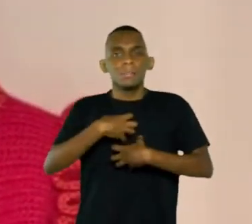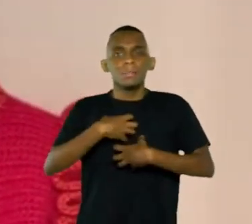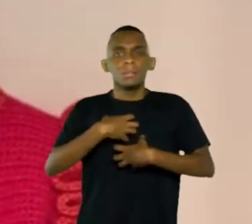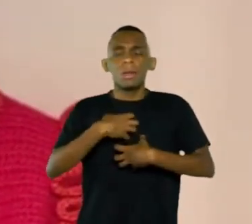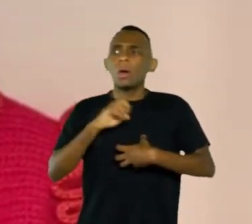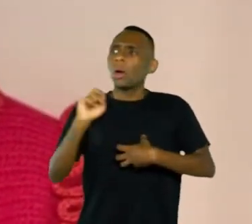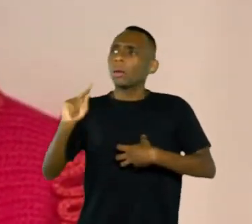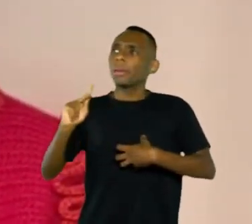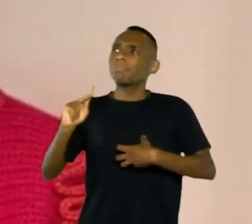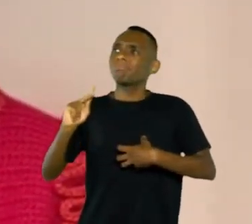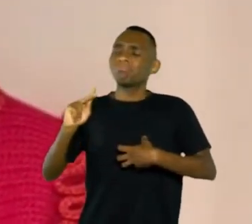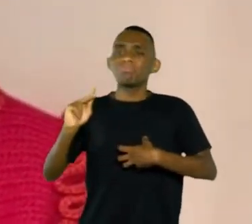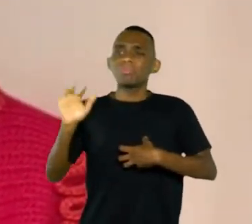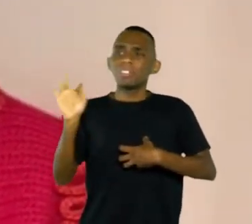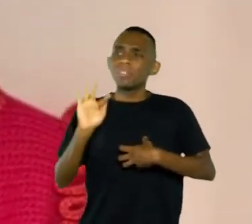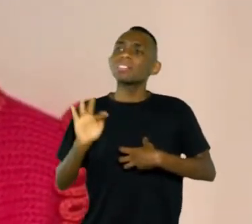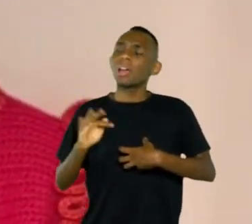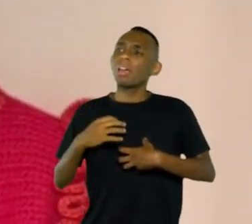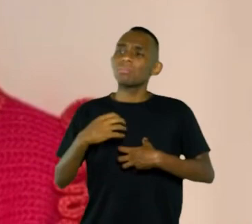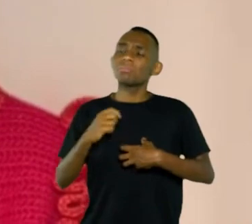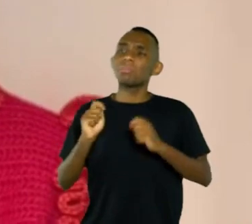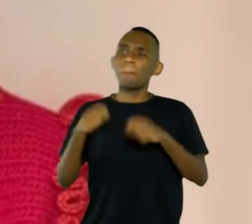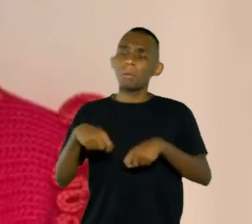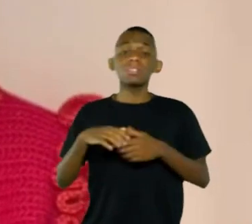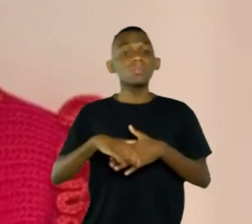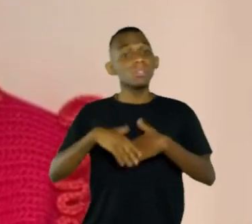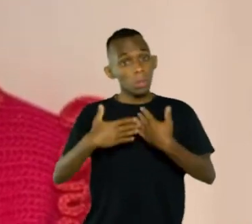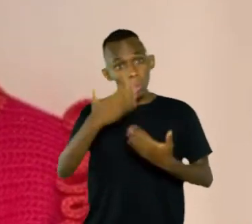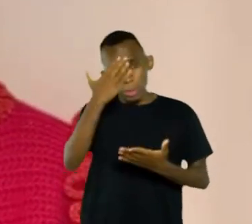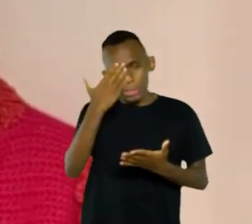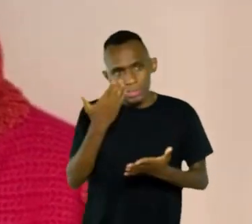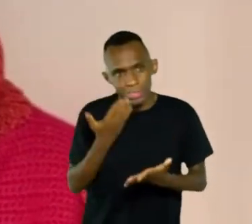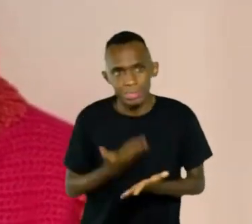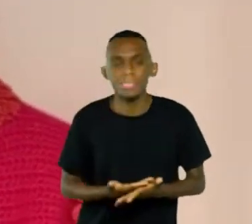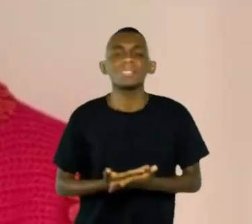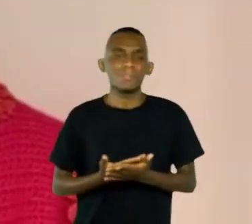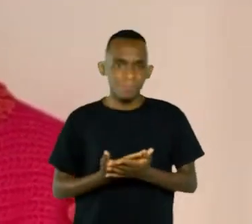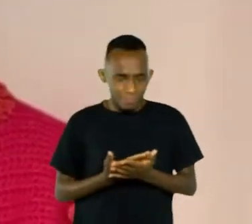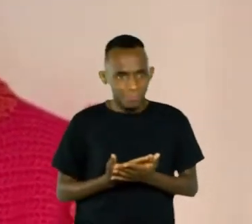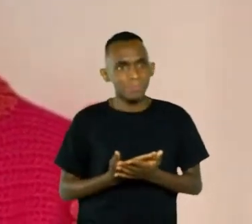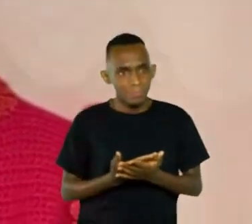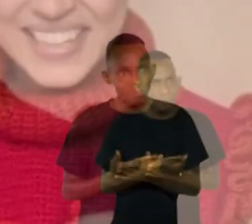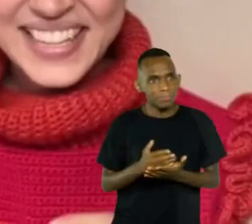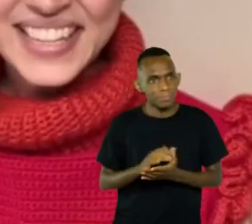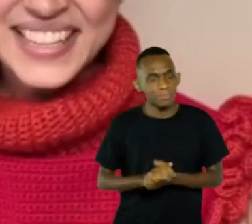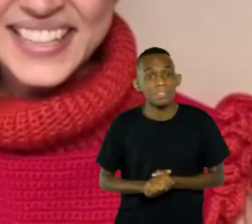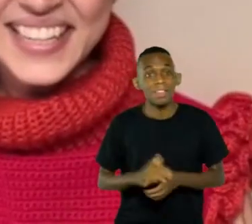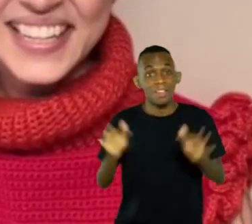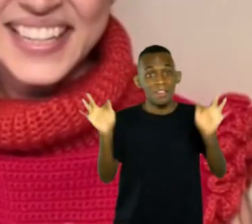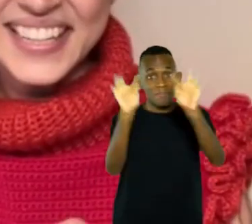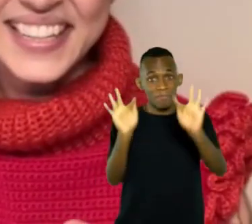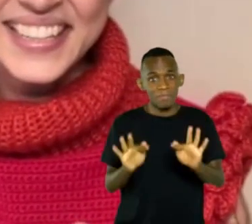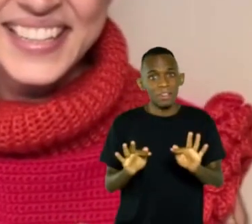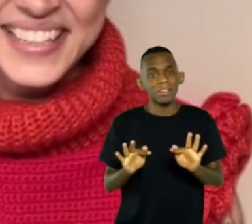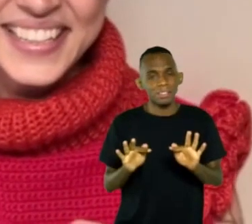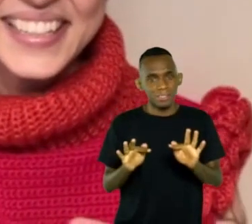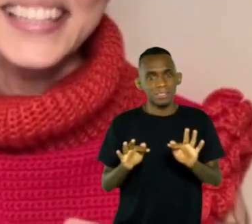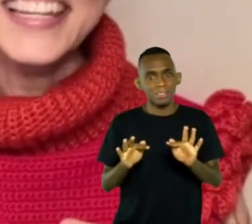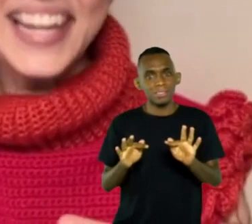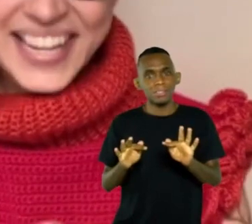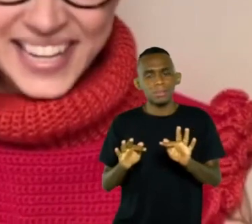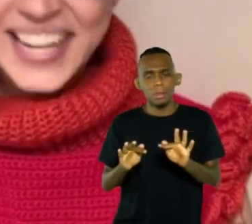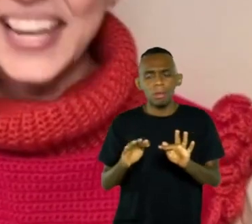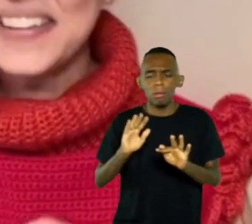né? E eu acho que a felicidade ela tem essa No coisa, livro você fala A felicidade gosta de chegar